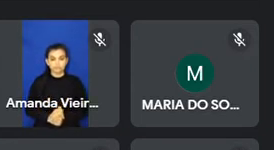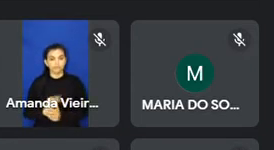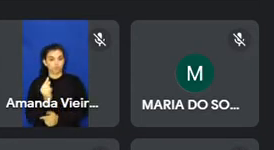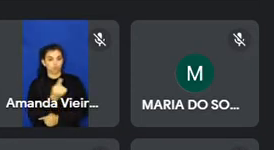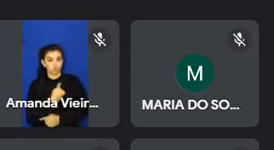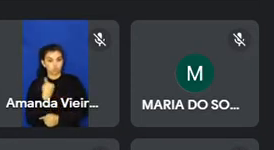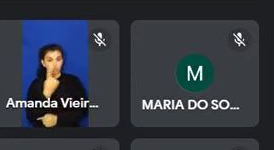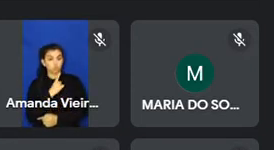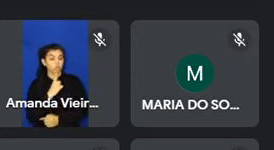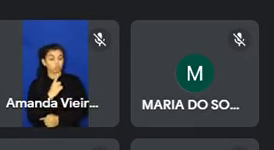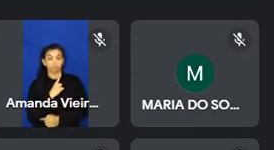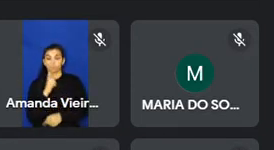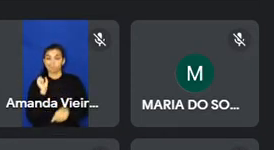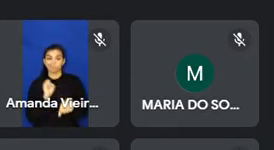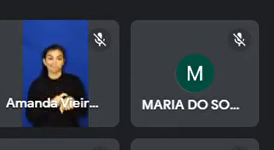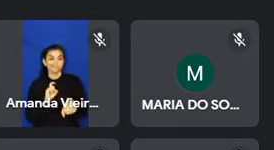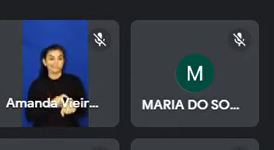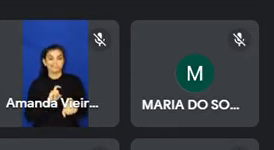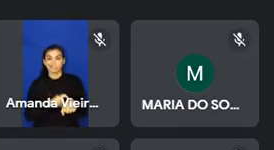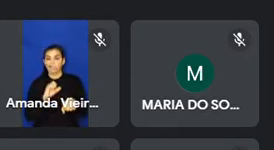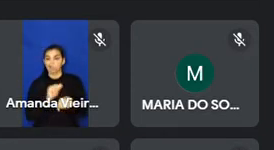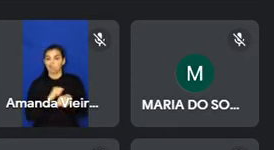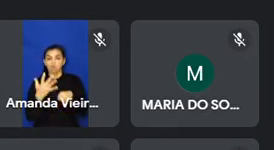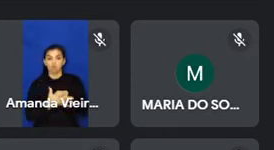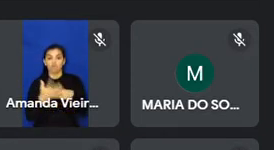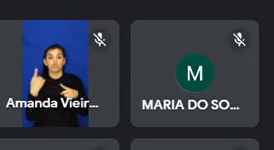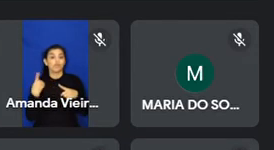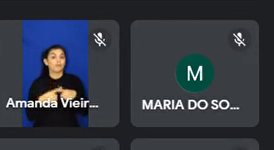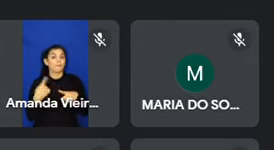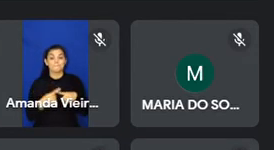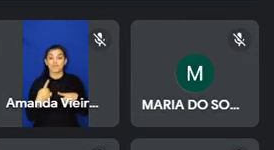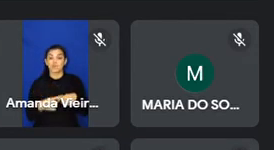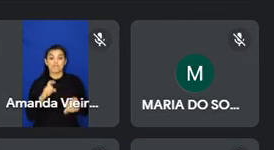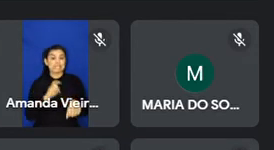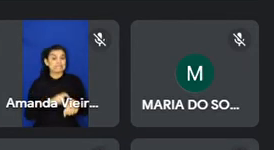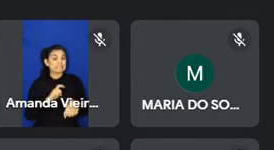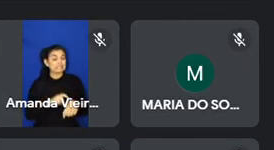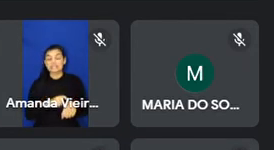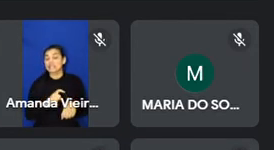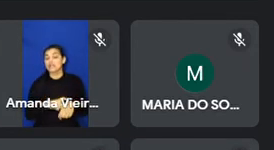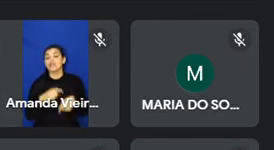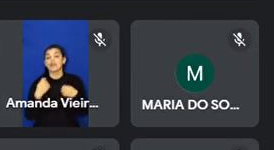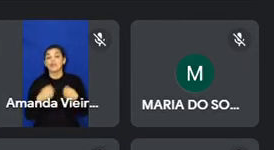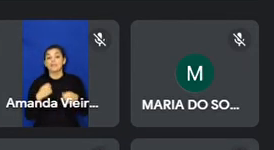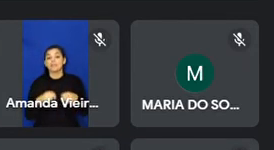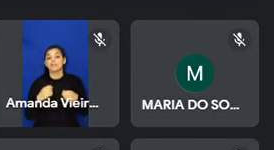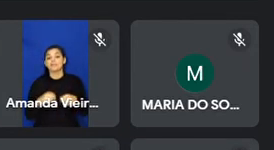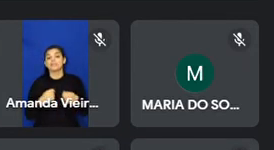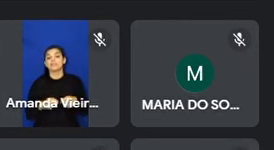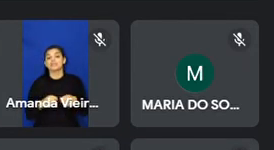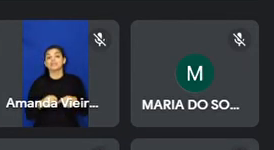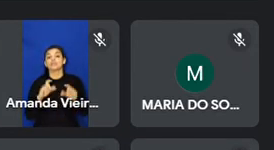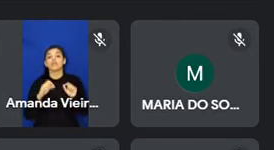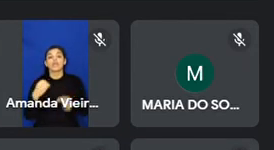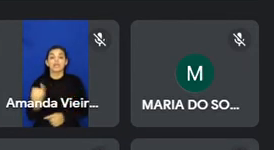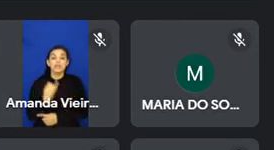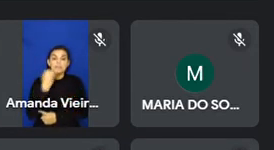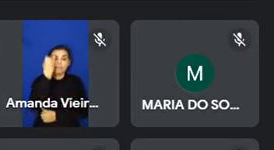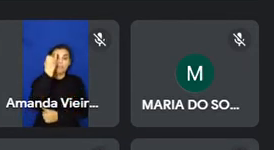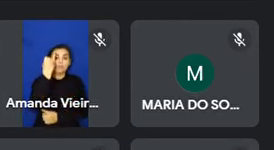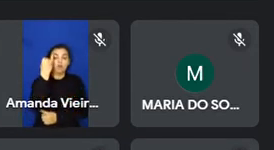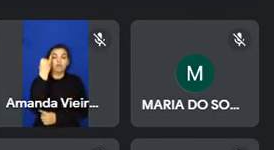tempo para as vacinas da Covid. Então, o importante é que ele reduzisse a taxa de mortalidade, que é muito elevada